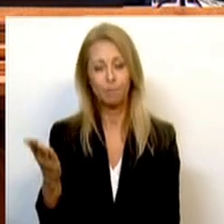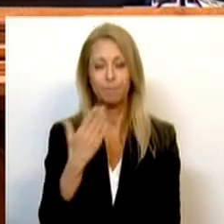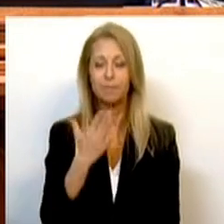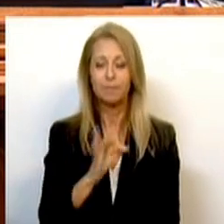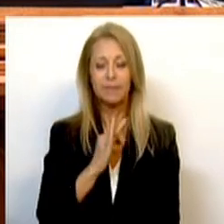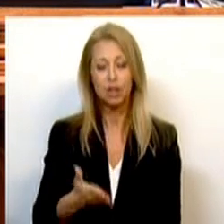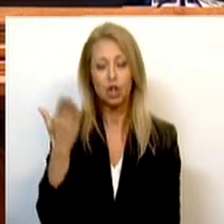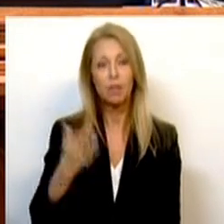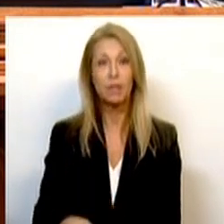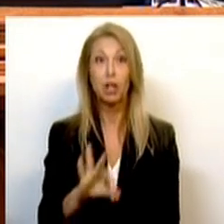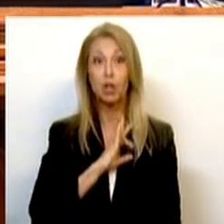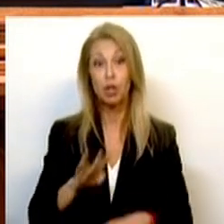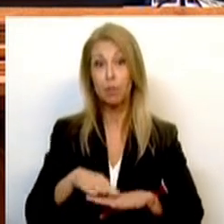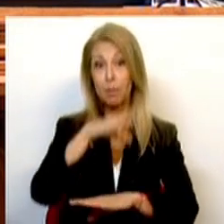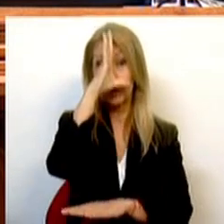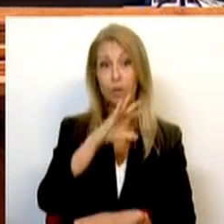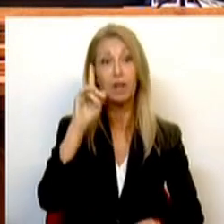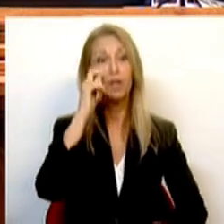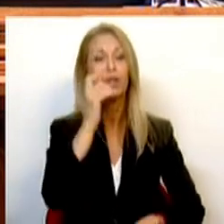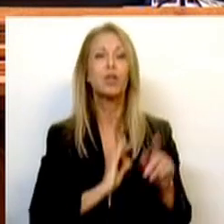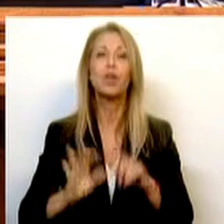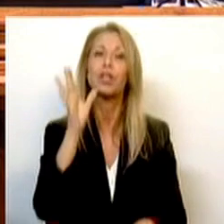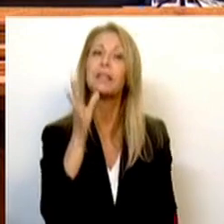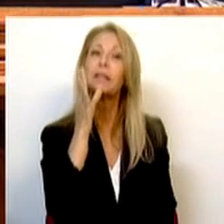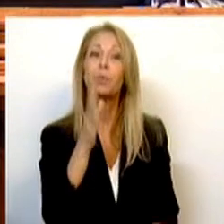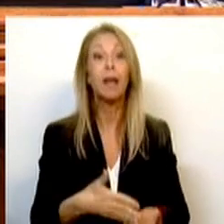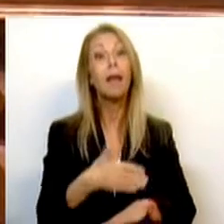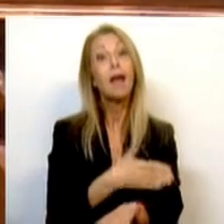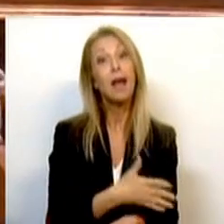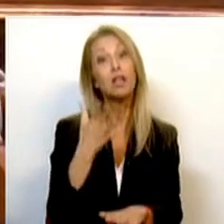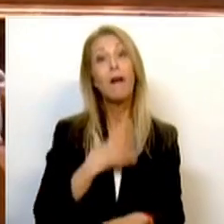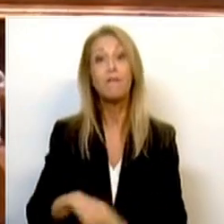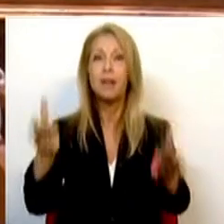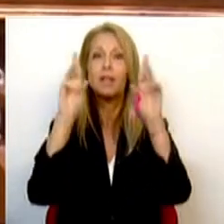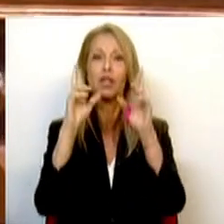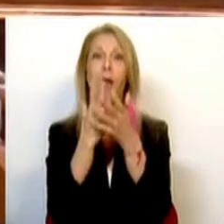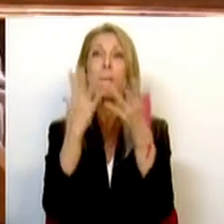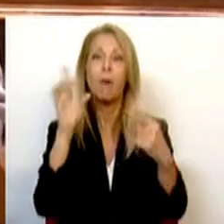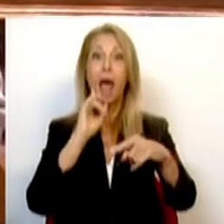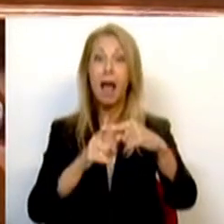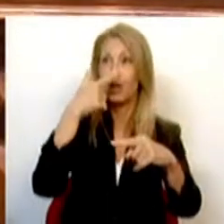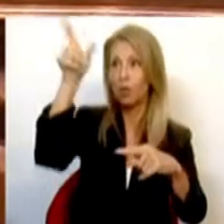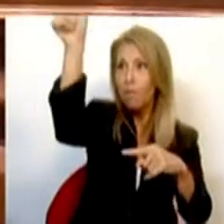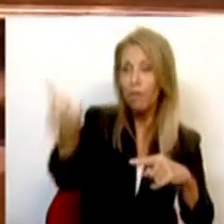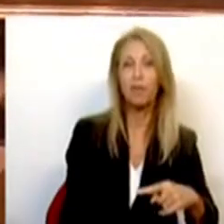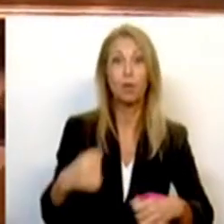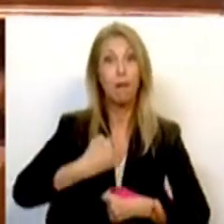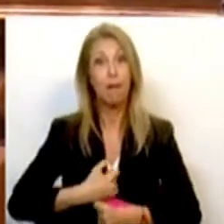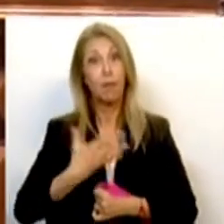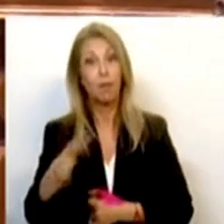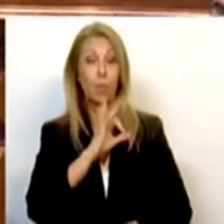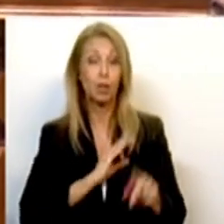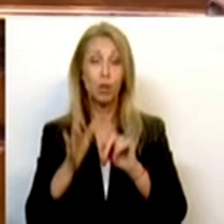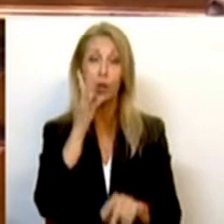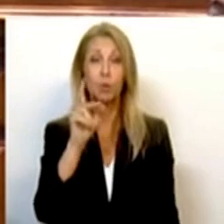Obrigada, Sr. Presidente, Srs. Membros de Governo, Sras. E Srs. Deputados. Antes de mais, desejo o maior êxito pessoal e profissional para o Sr. Deputado